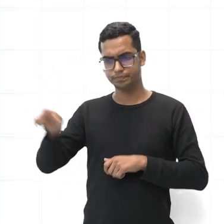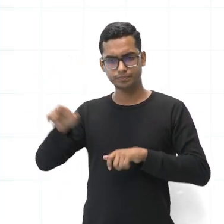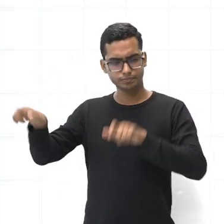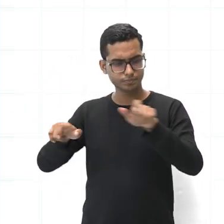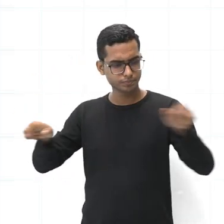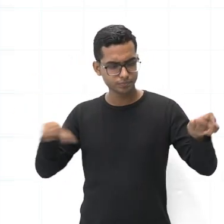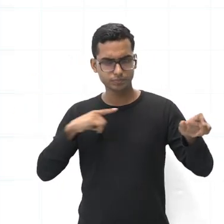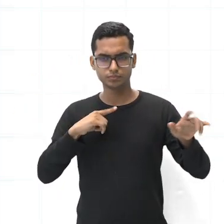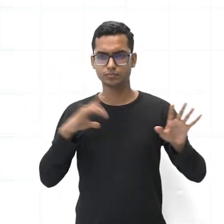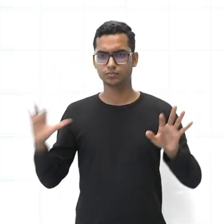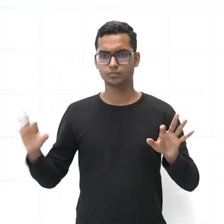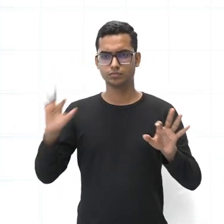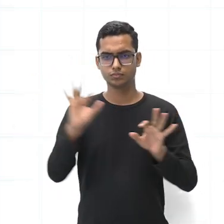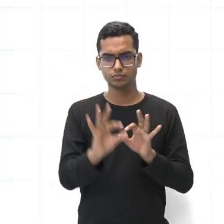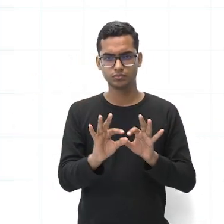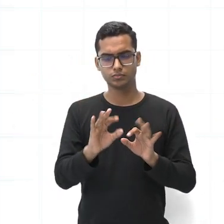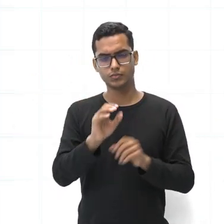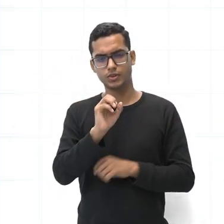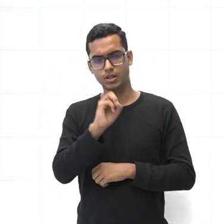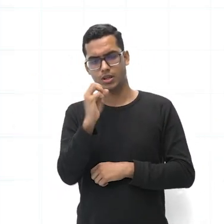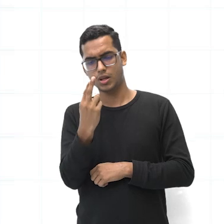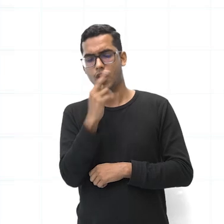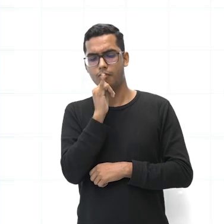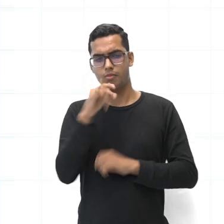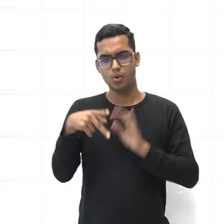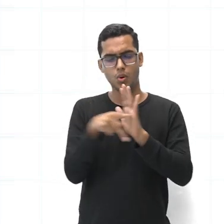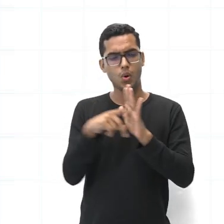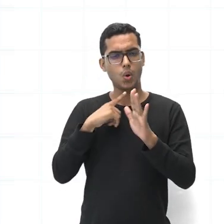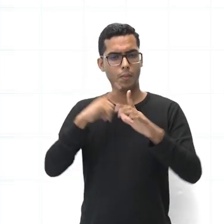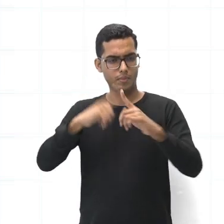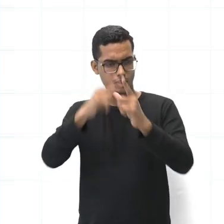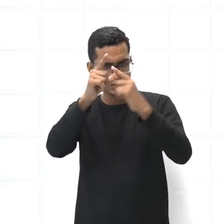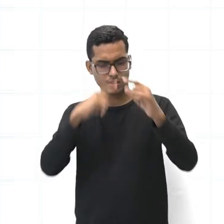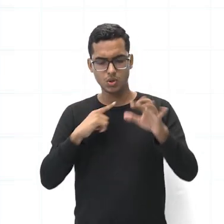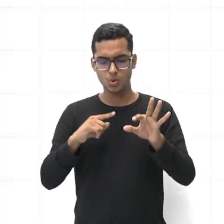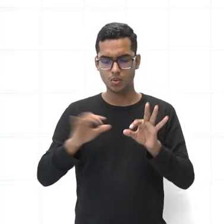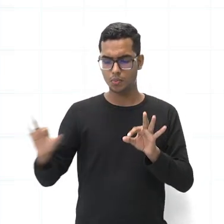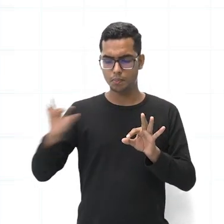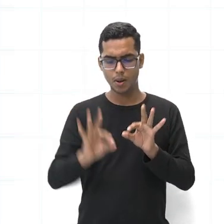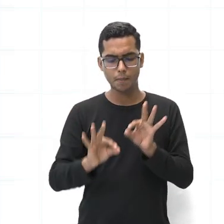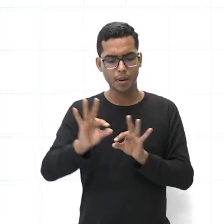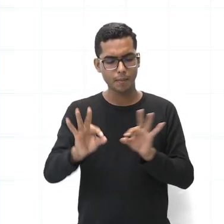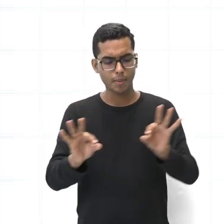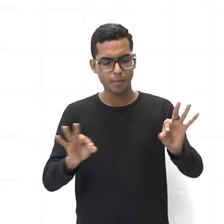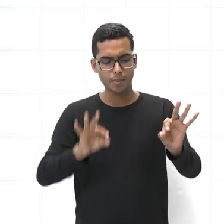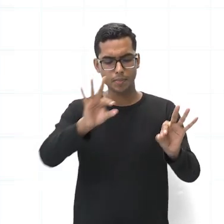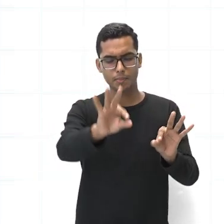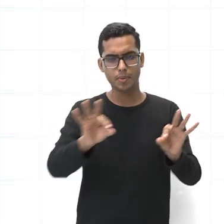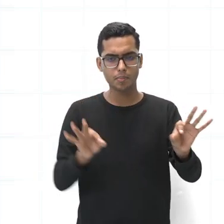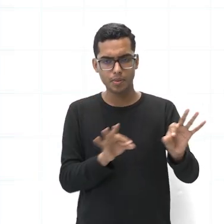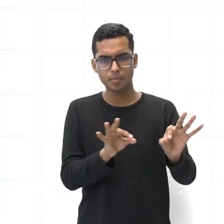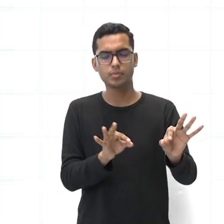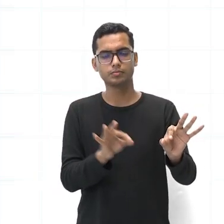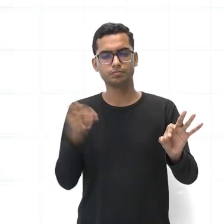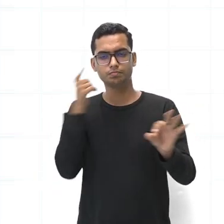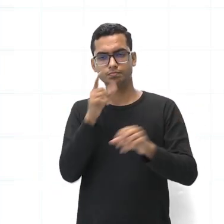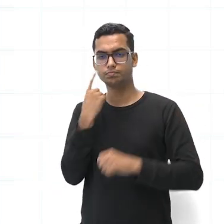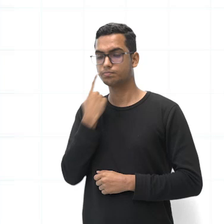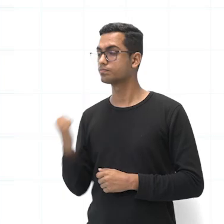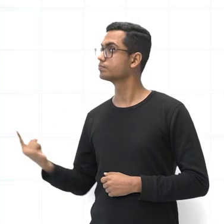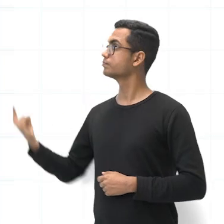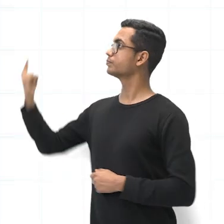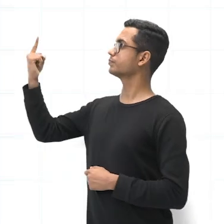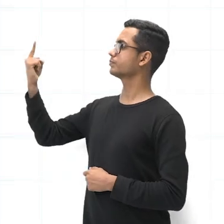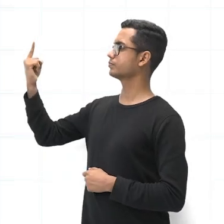em cada quina, no caso da estrela ou das outras formas que tem a quina. E se tiver mais bolinhas, elas podem ficar na